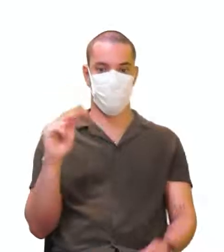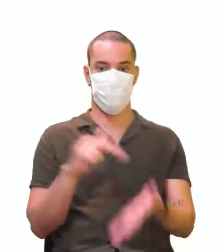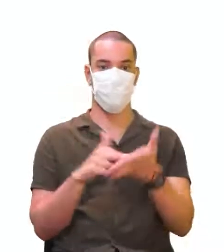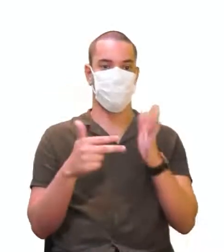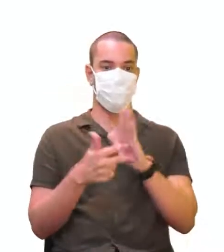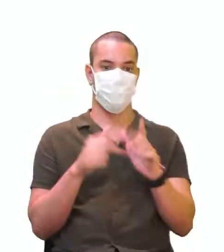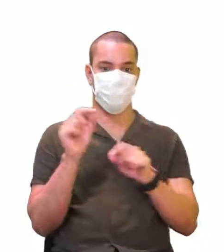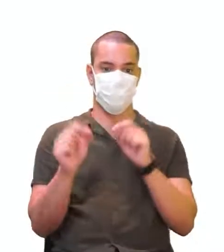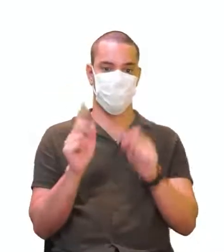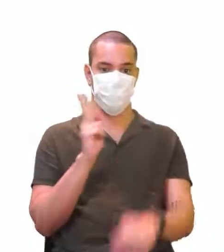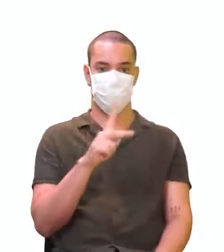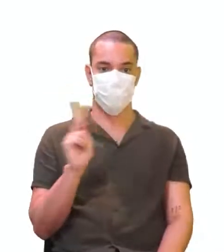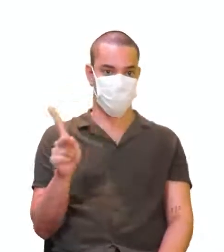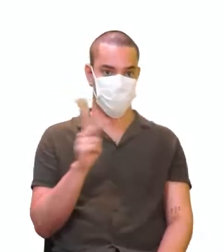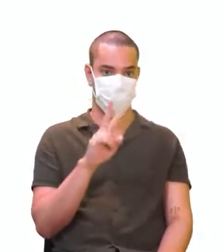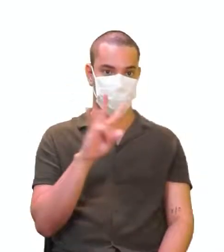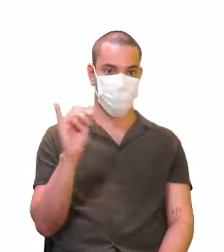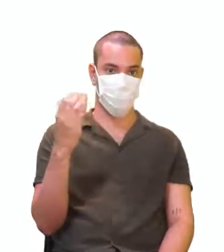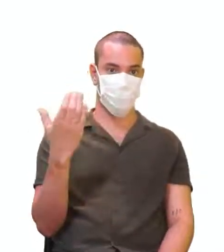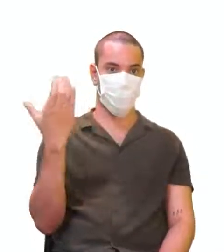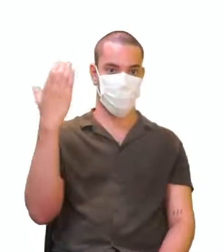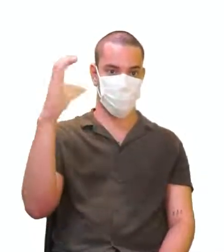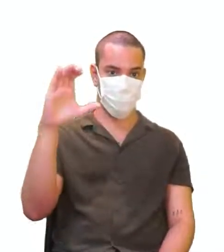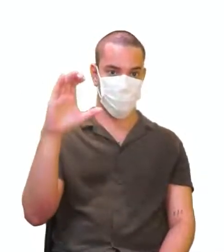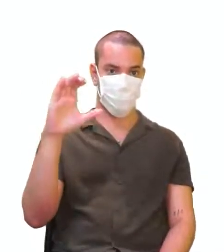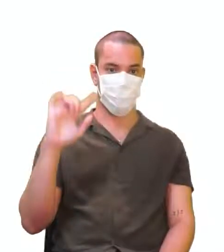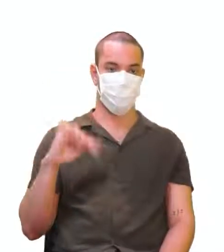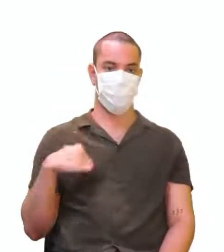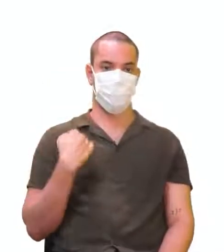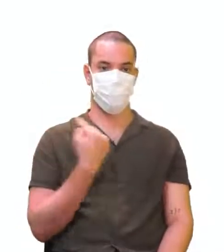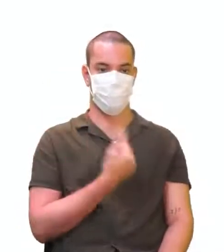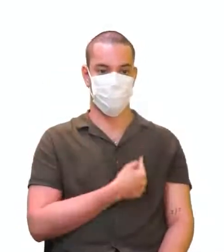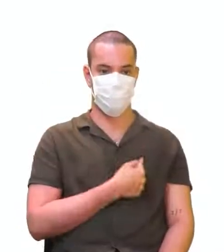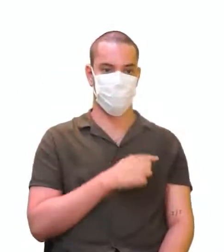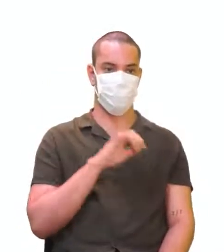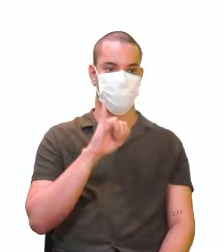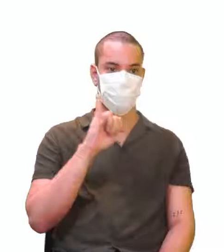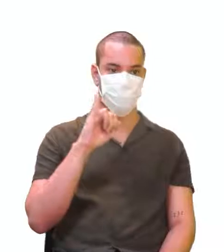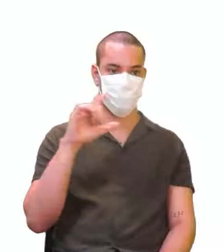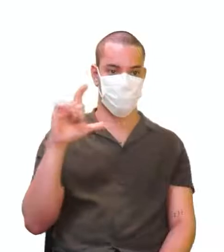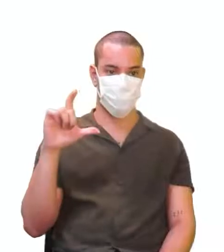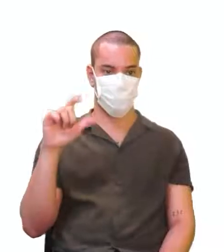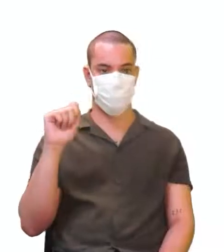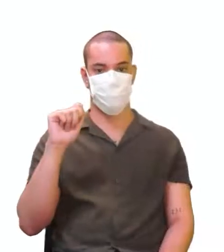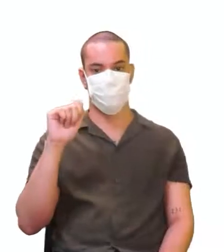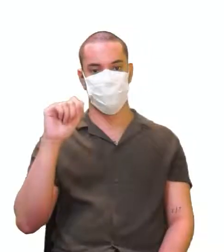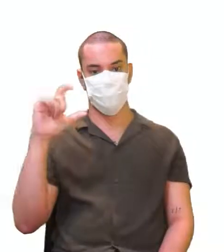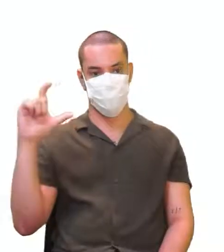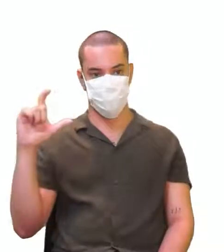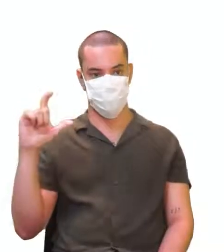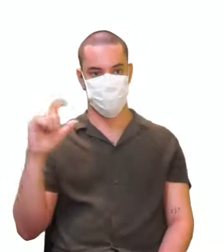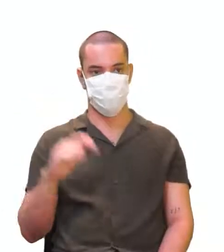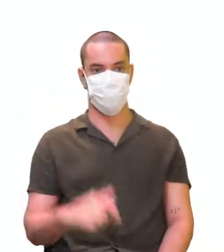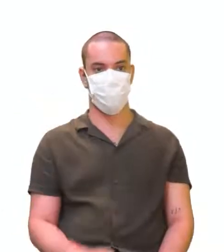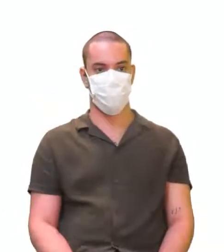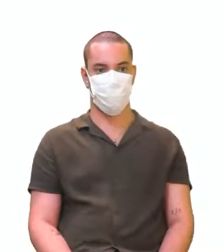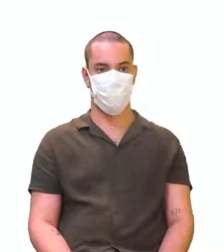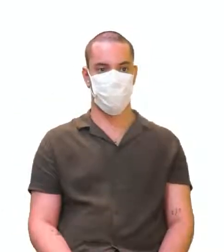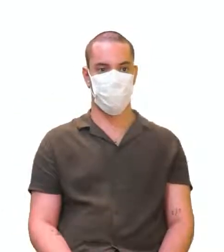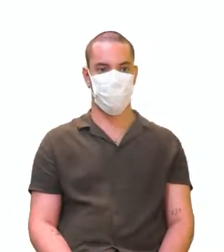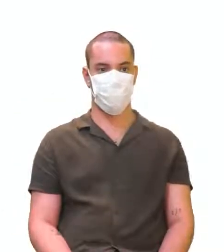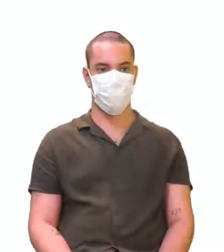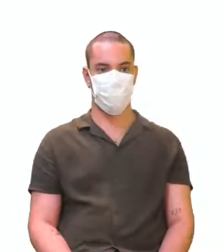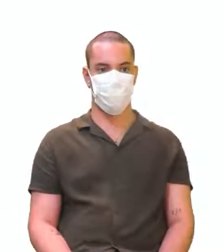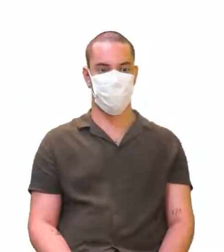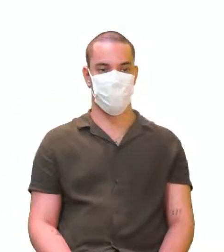alelos, o professor vai colocar lá pra gente em cima, tá? Izão, Azão, Izão,